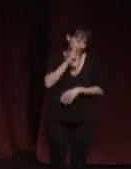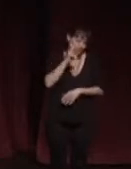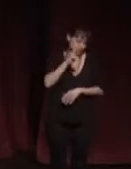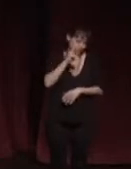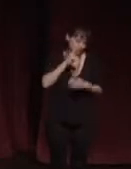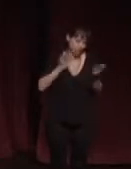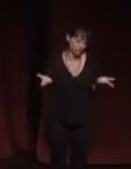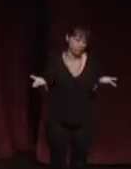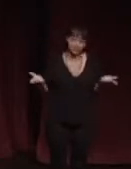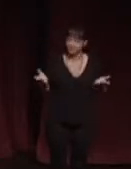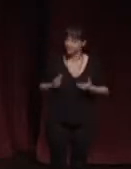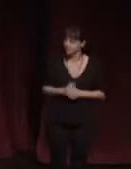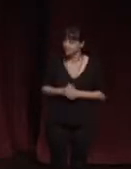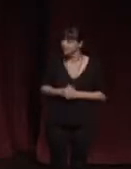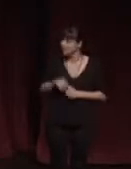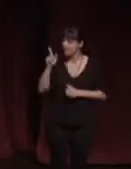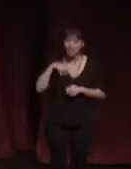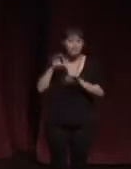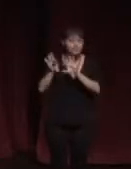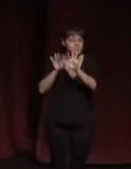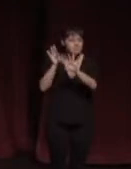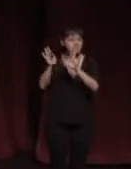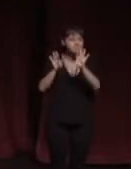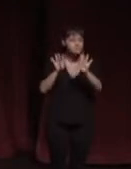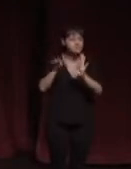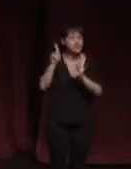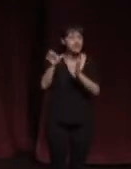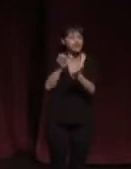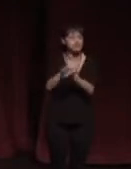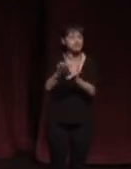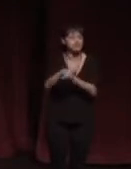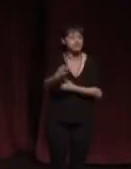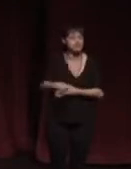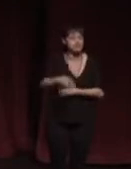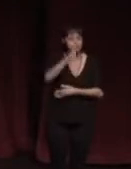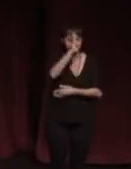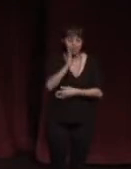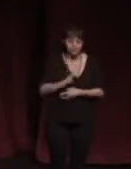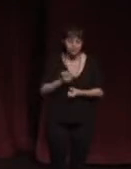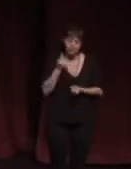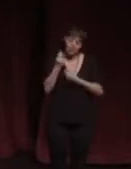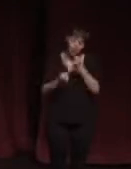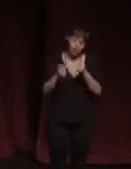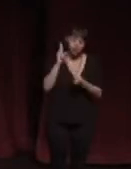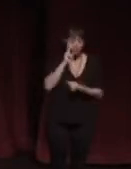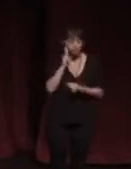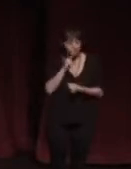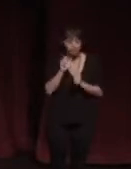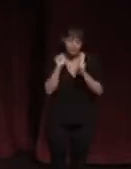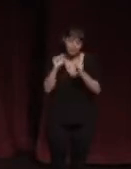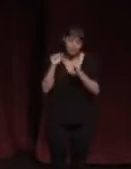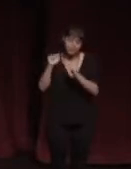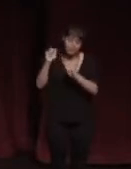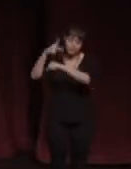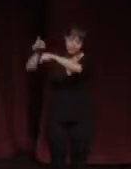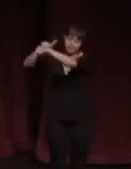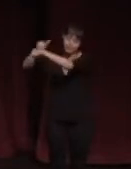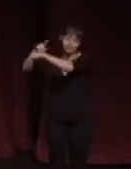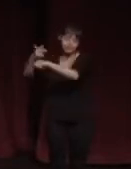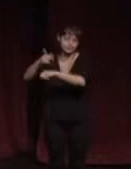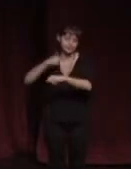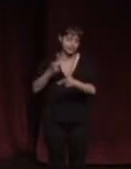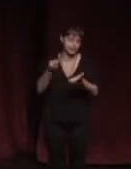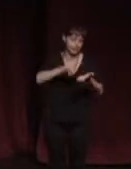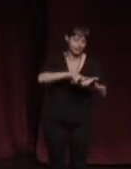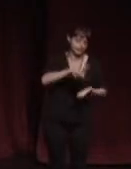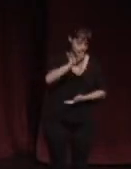histórias. É uma seleção feita com as editoras nacionais. Algumas histórias podem ser estrangeiras traduzidas, sim. A gente